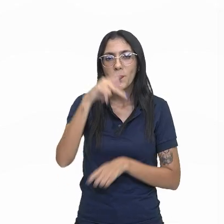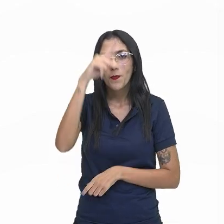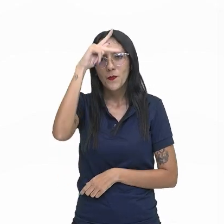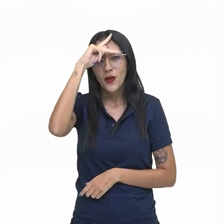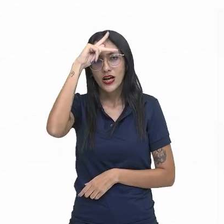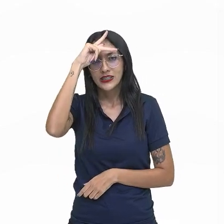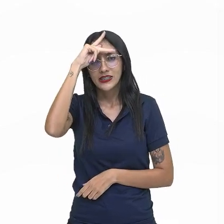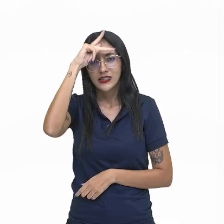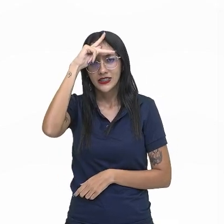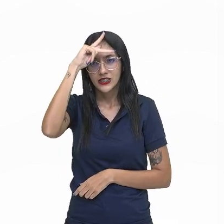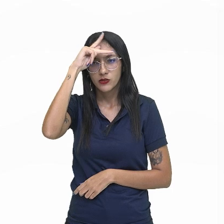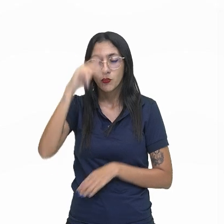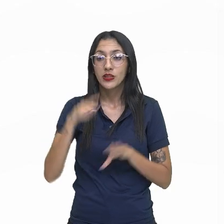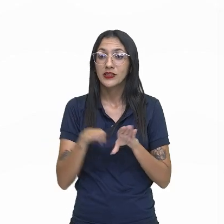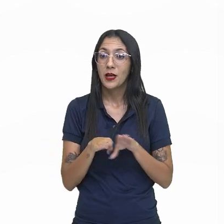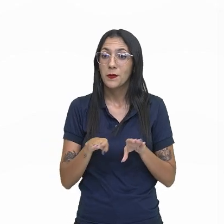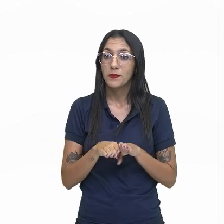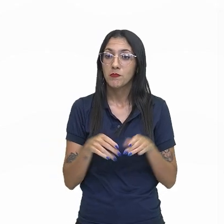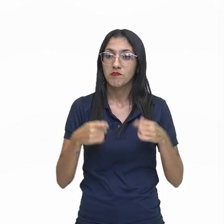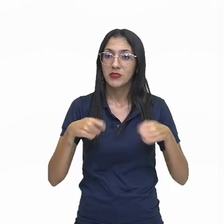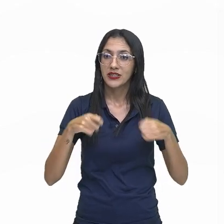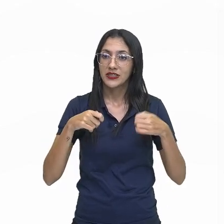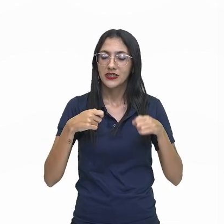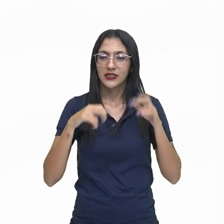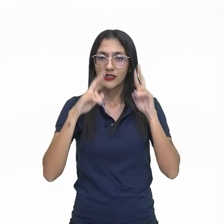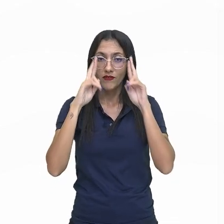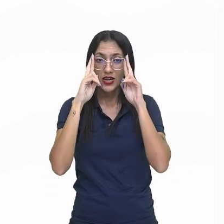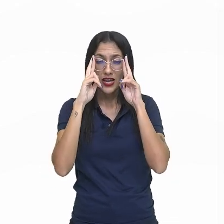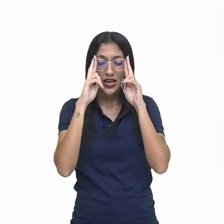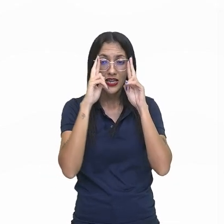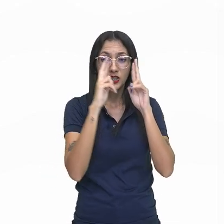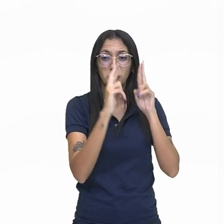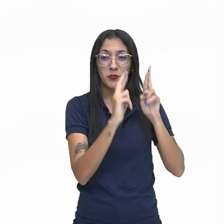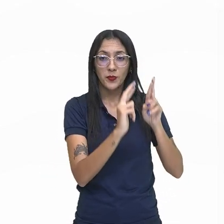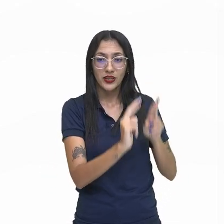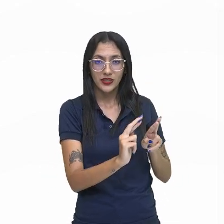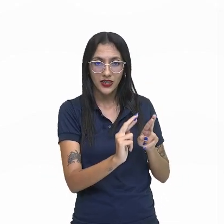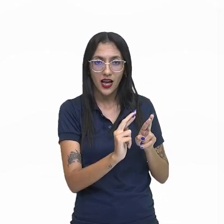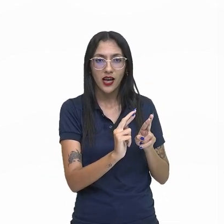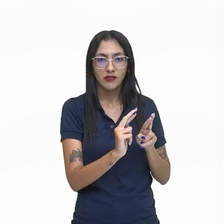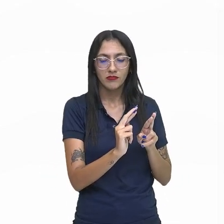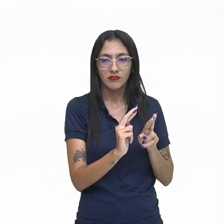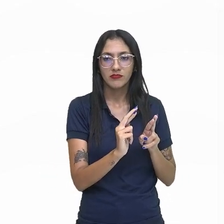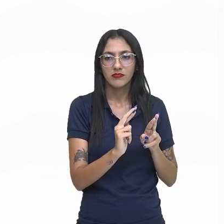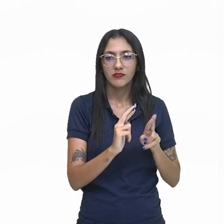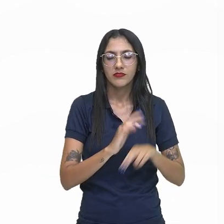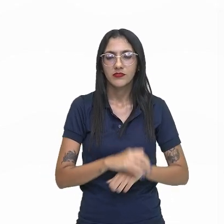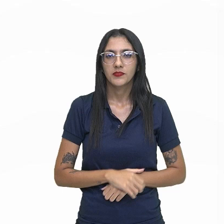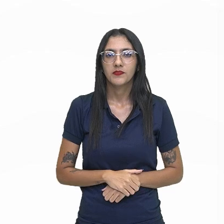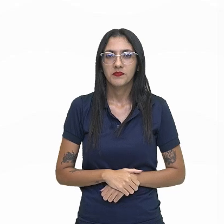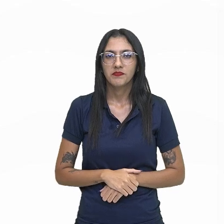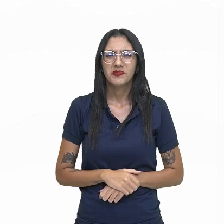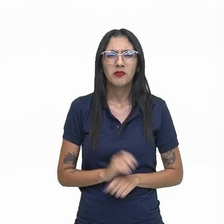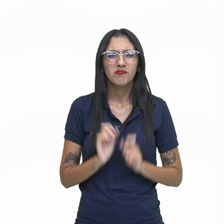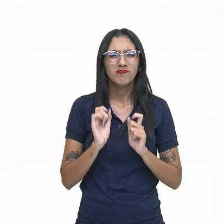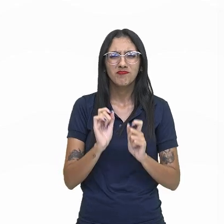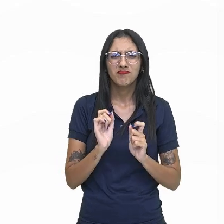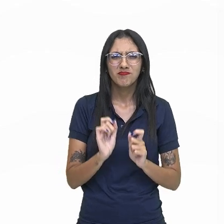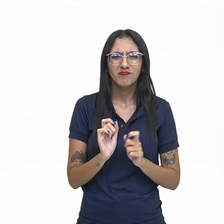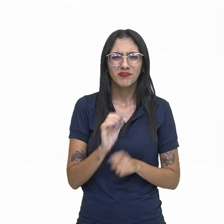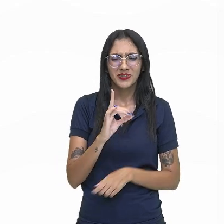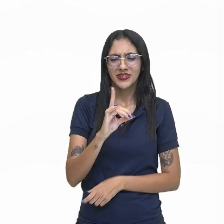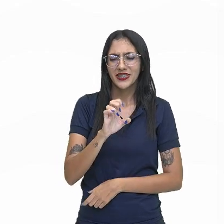nem de debicar os mais velhos, pois levava tunda. Aí vamos ver, nem